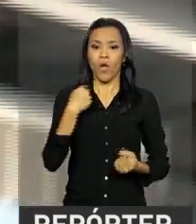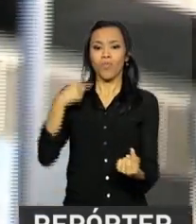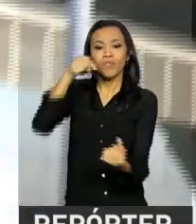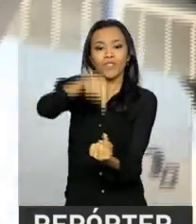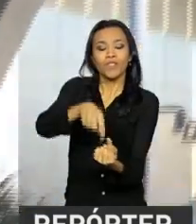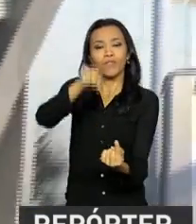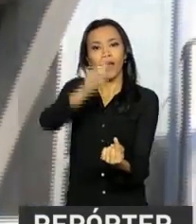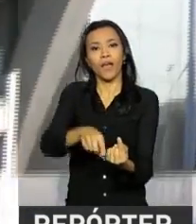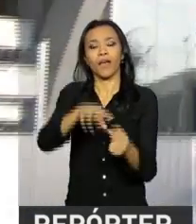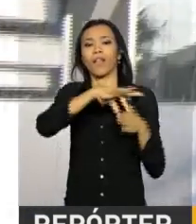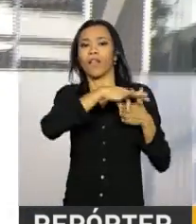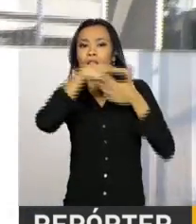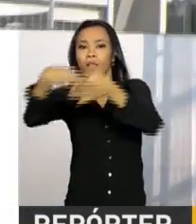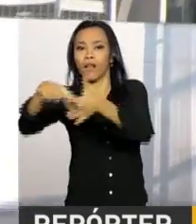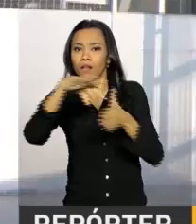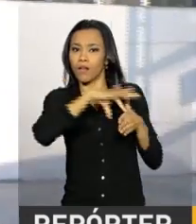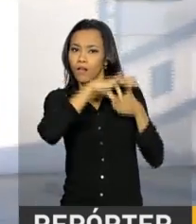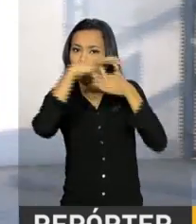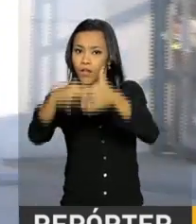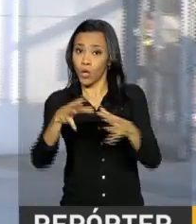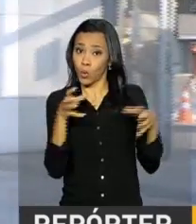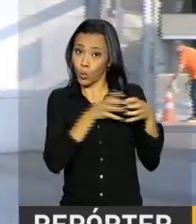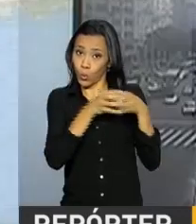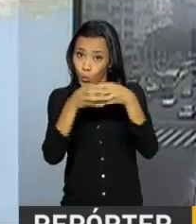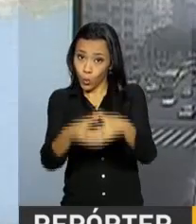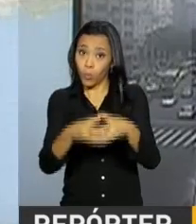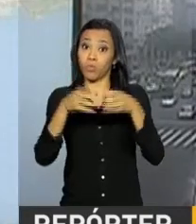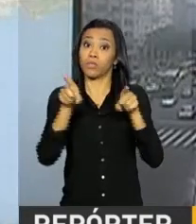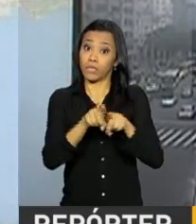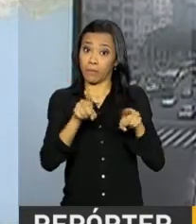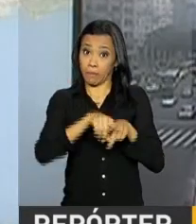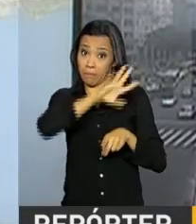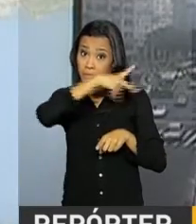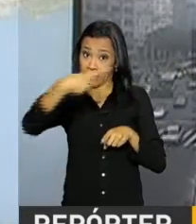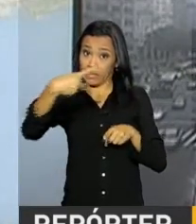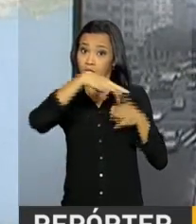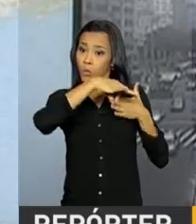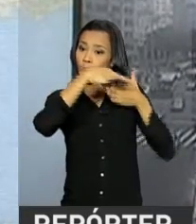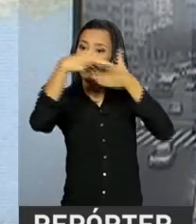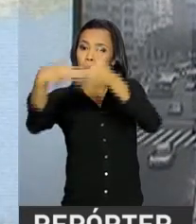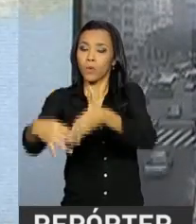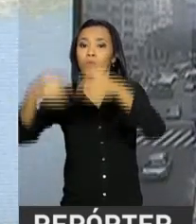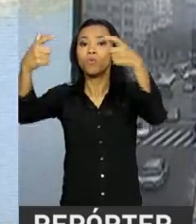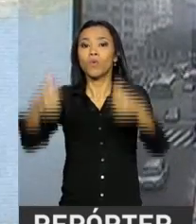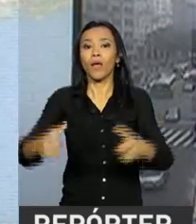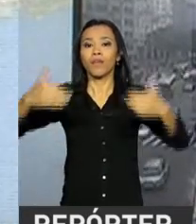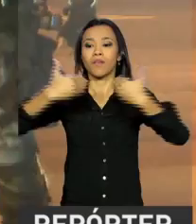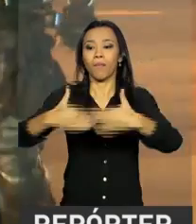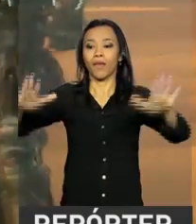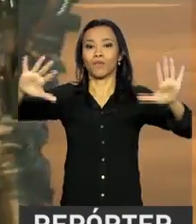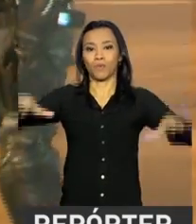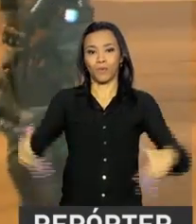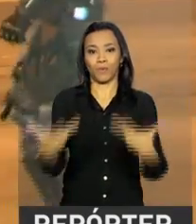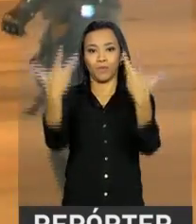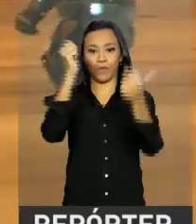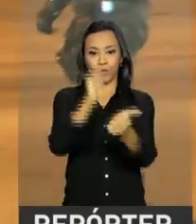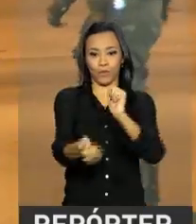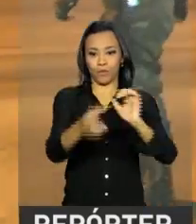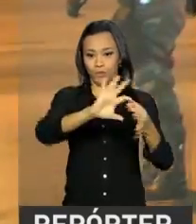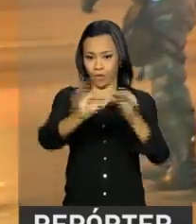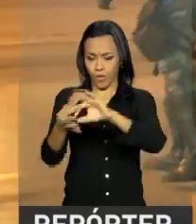o deslocamento de delegações esportivas e chefes de Estado a caminho da cerimônia de abertura dos Jogos Olímpicos.